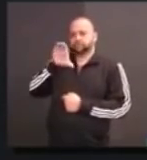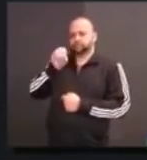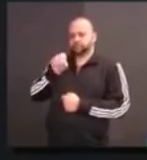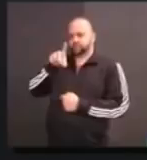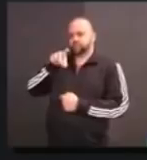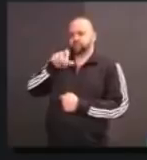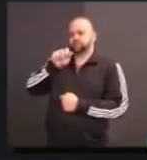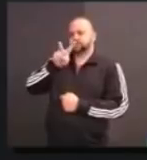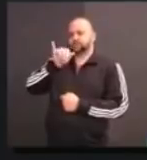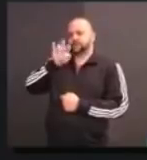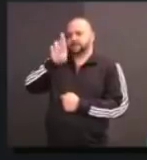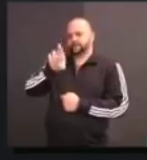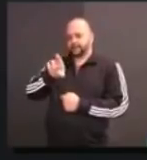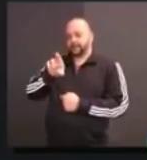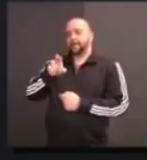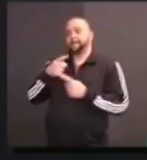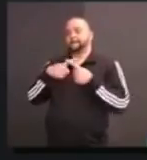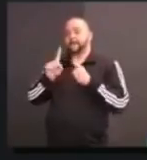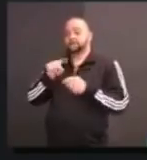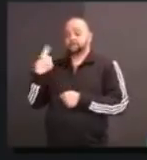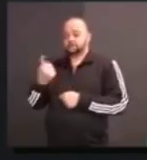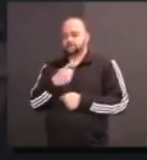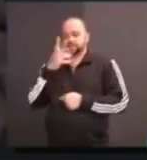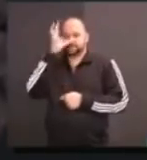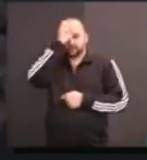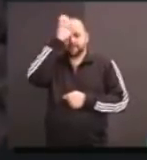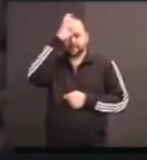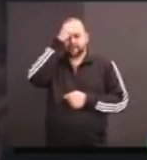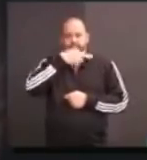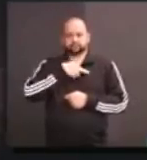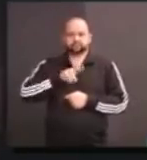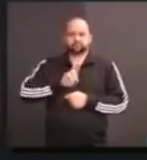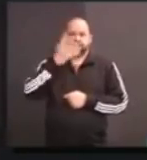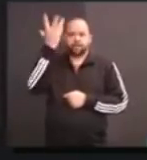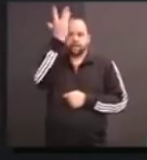nós aprendemos com o Espiritismo.